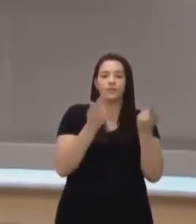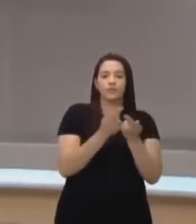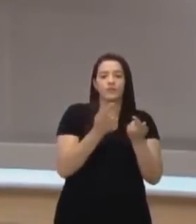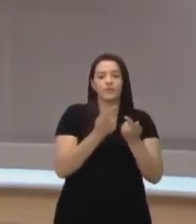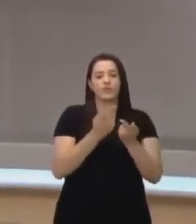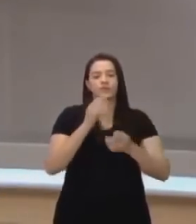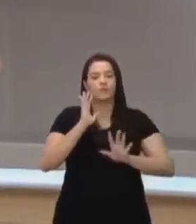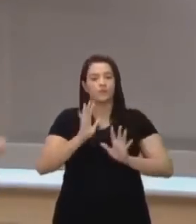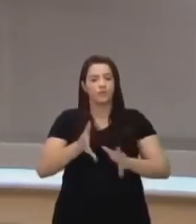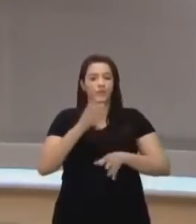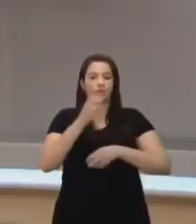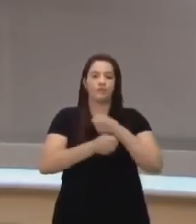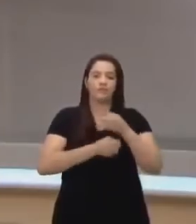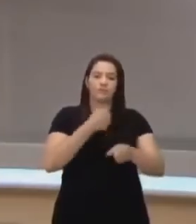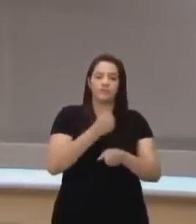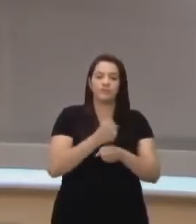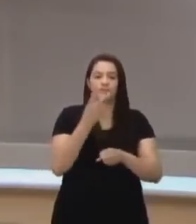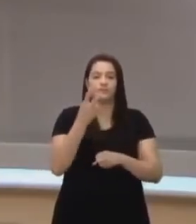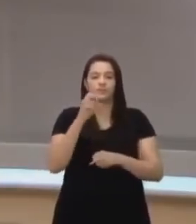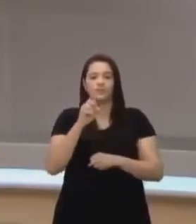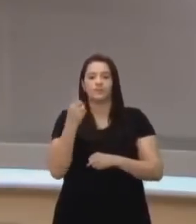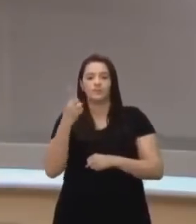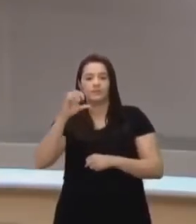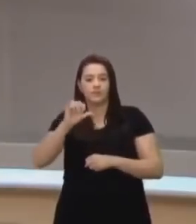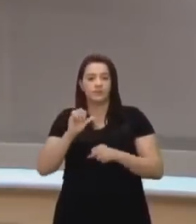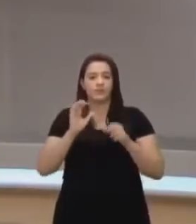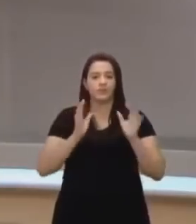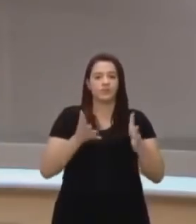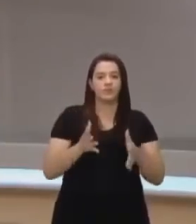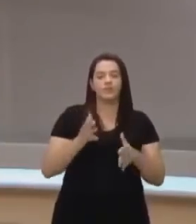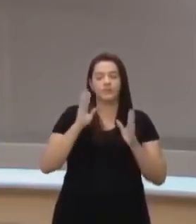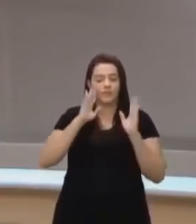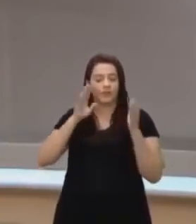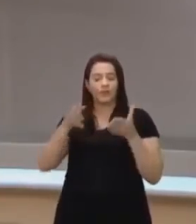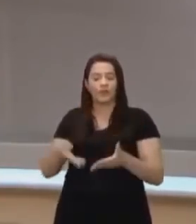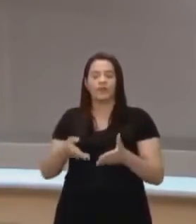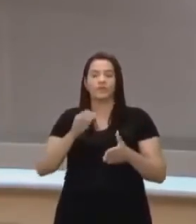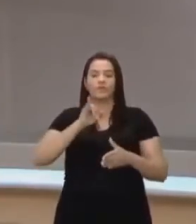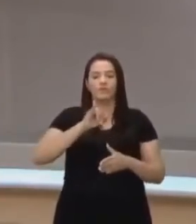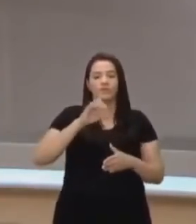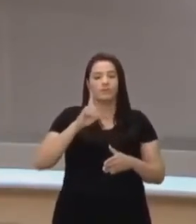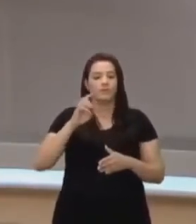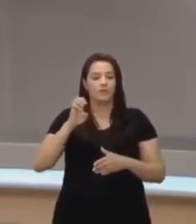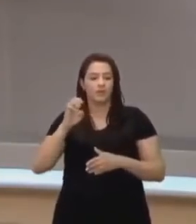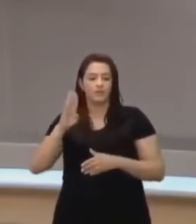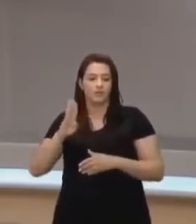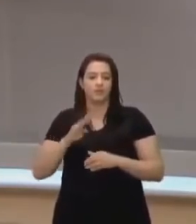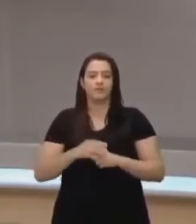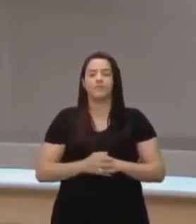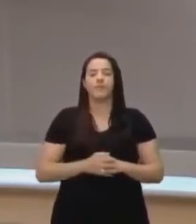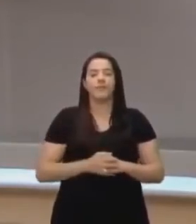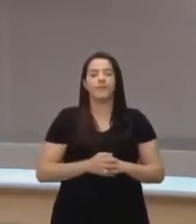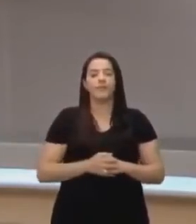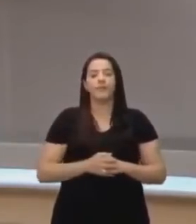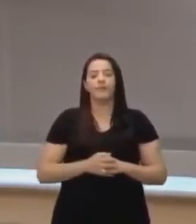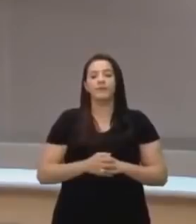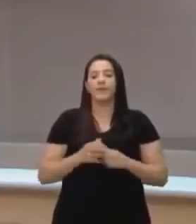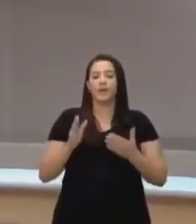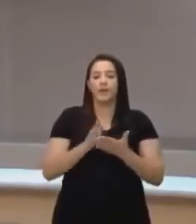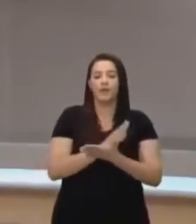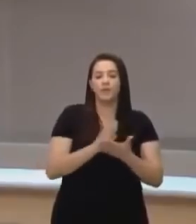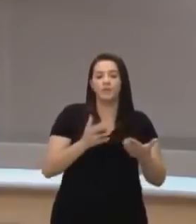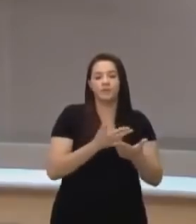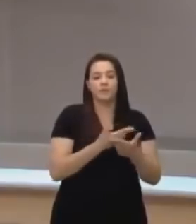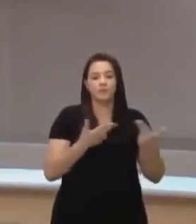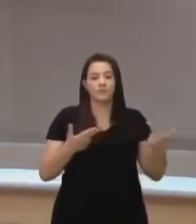aconteceu em 2019, já houve uma grande mobilização voltada para o IDEB, né, para a participação do SAEB. Acho que é bom a gente recuperar algumas coisas,